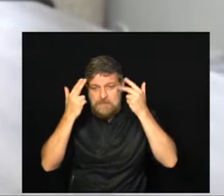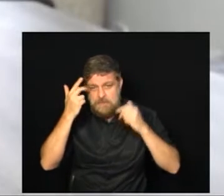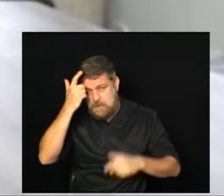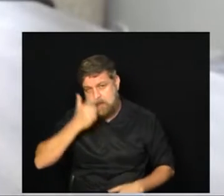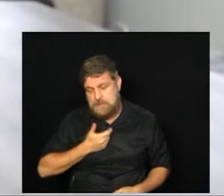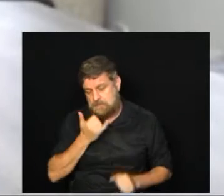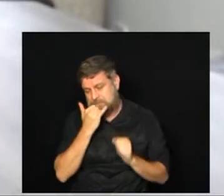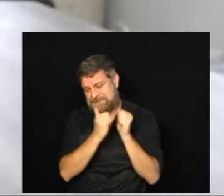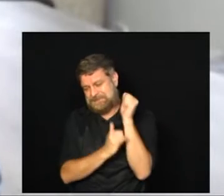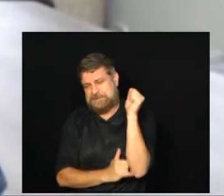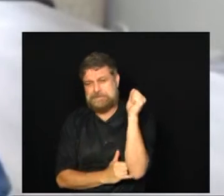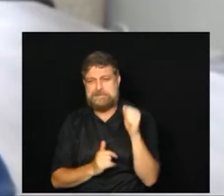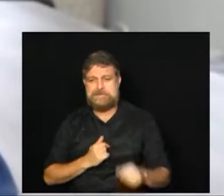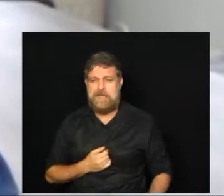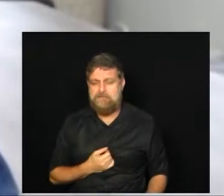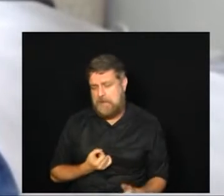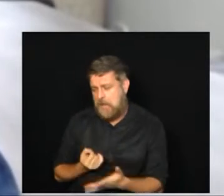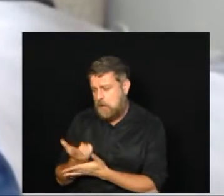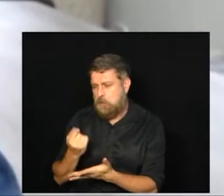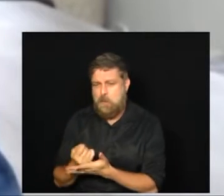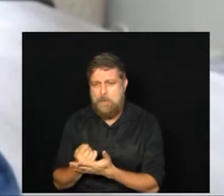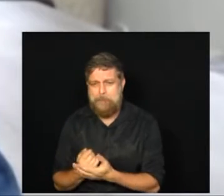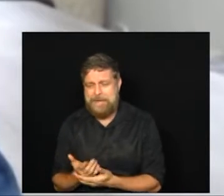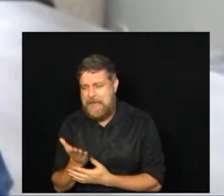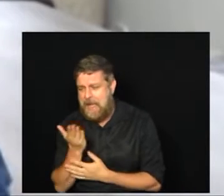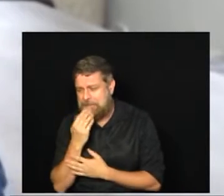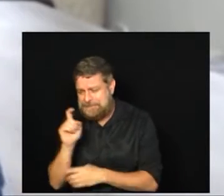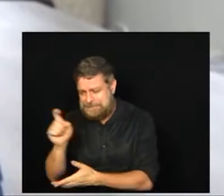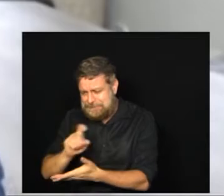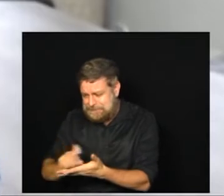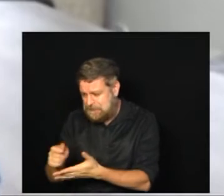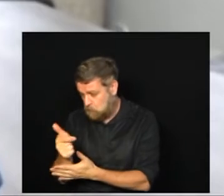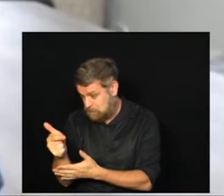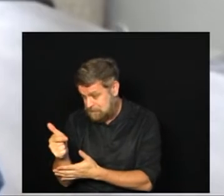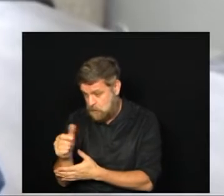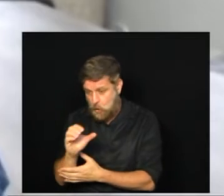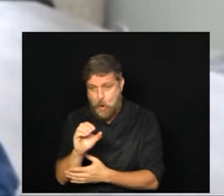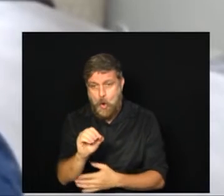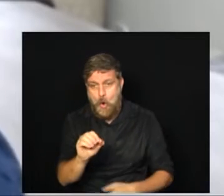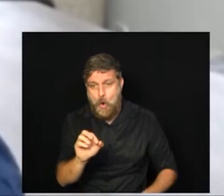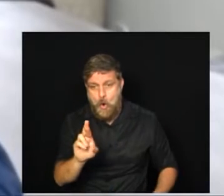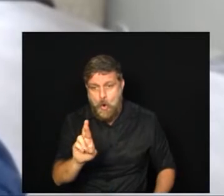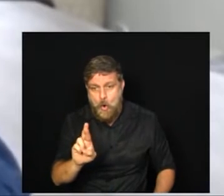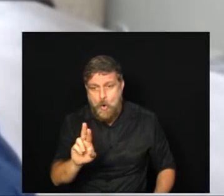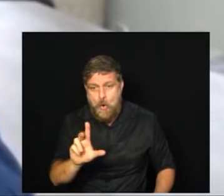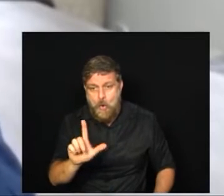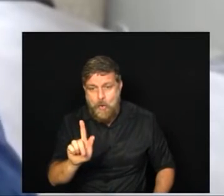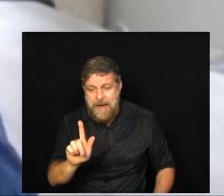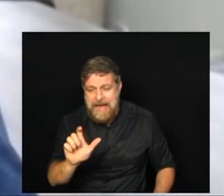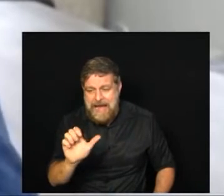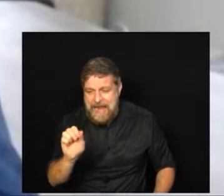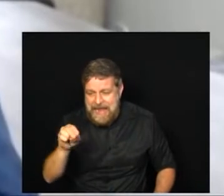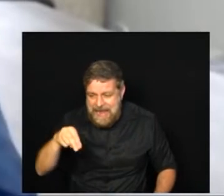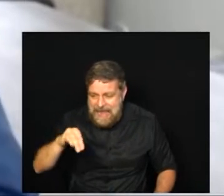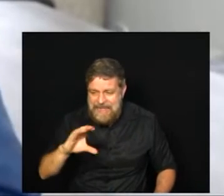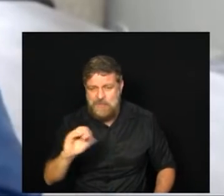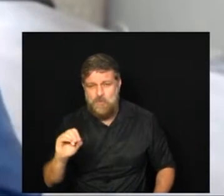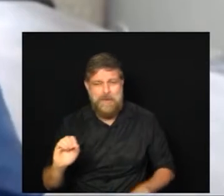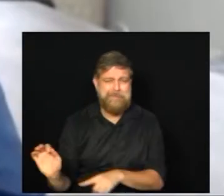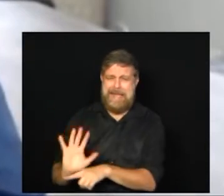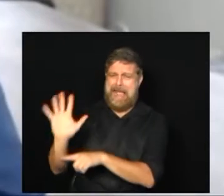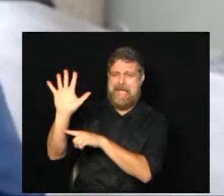falava, não, mas comprar produtos orgânicos é mais caro, né? Não tem necessidade. Mas a diferença que faz de você, muitas